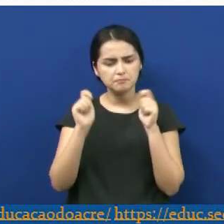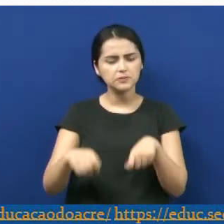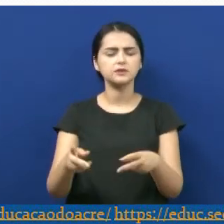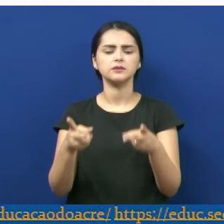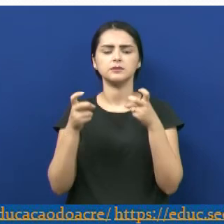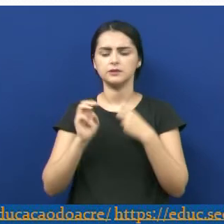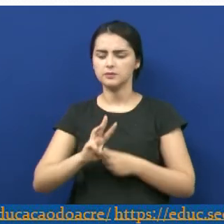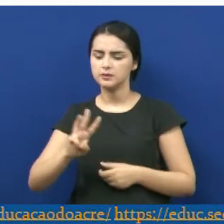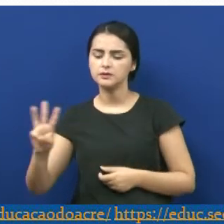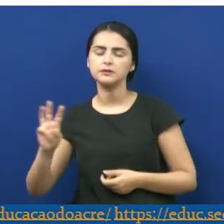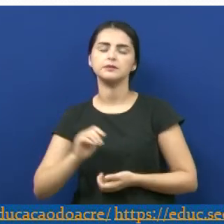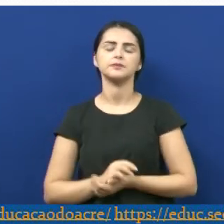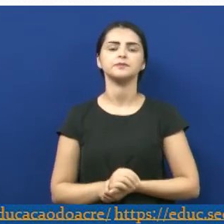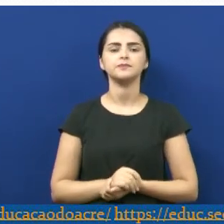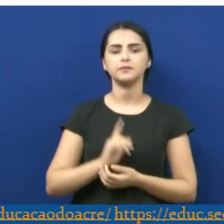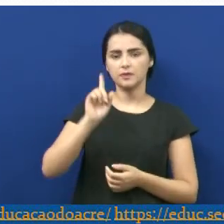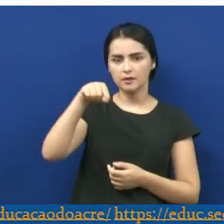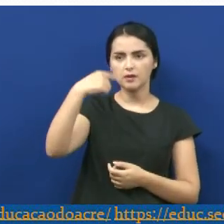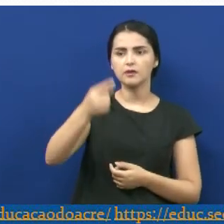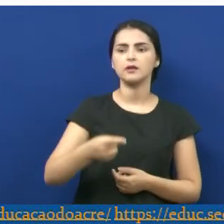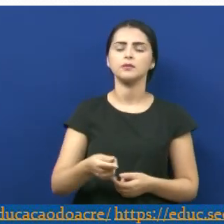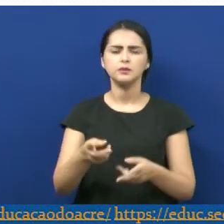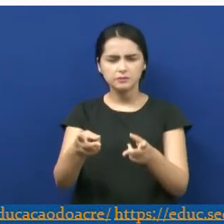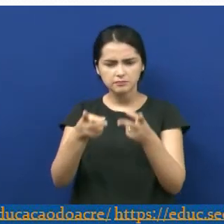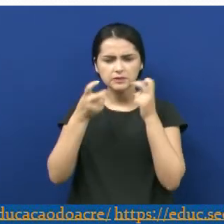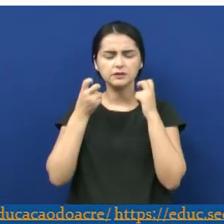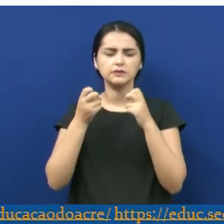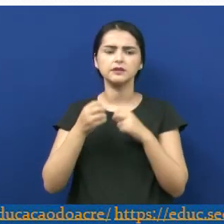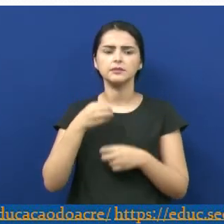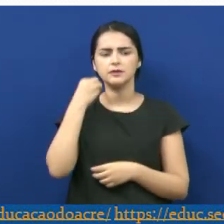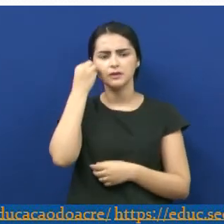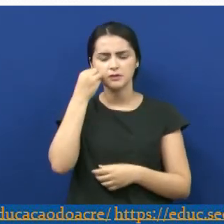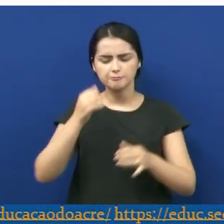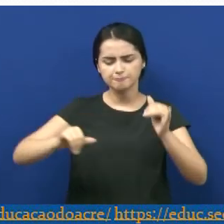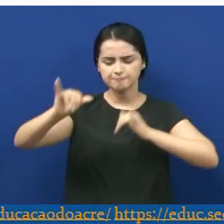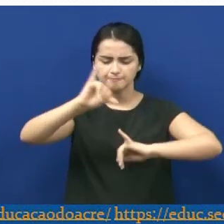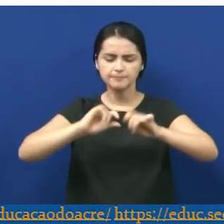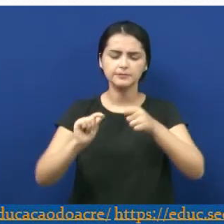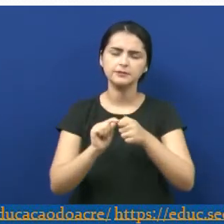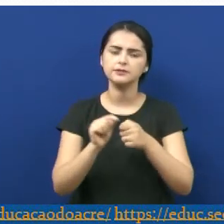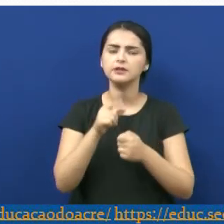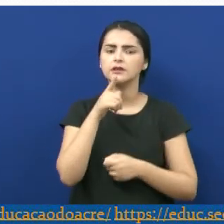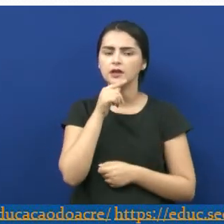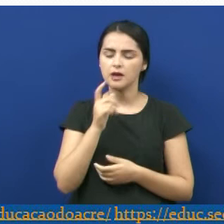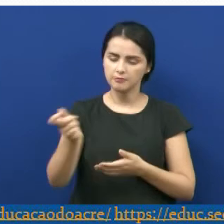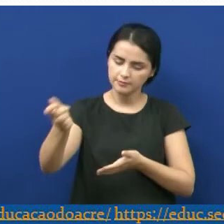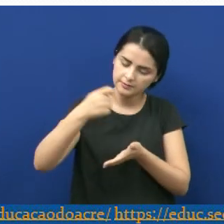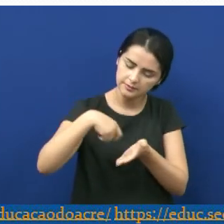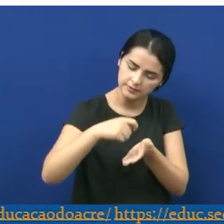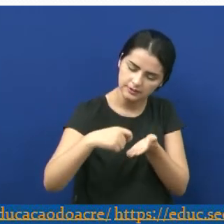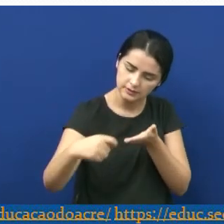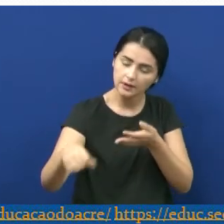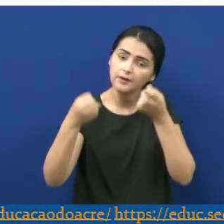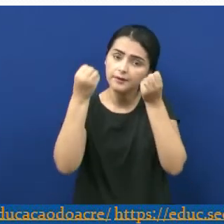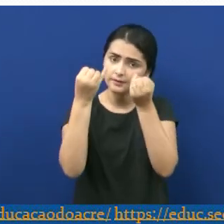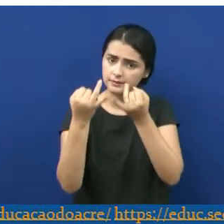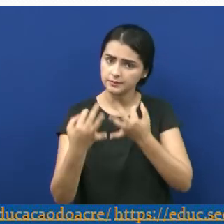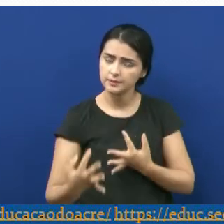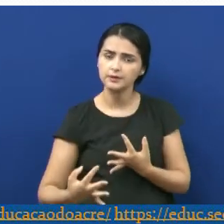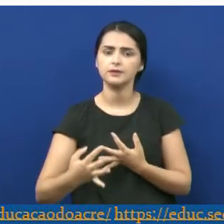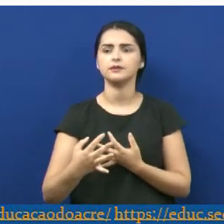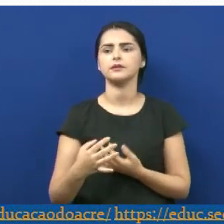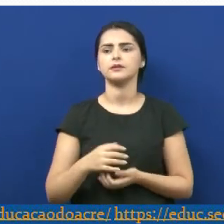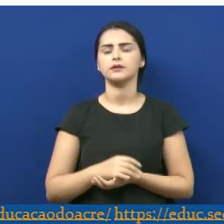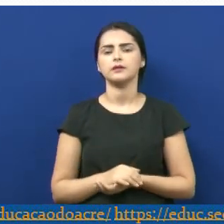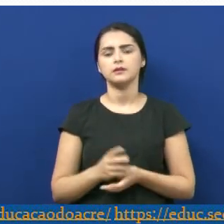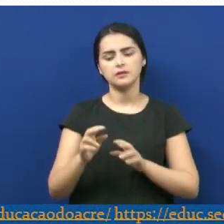aí. Depois, observe as experiências realizadas com a água e anote as possíveis explicações para os